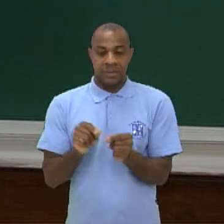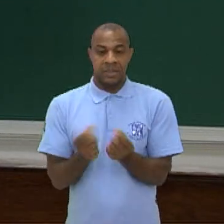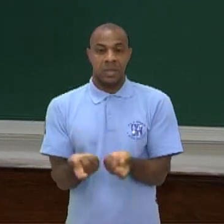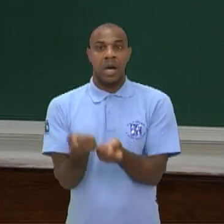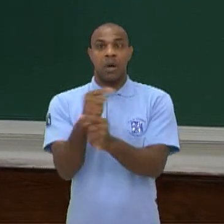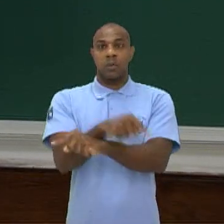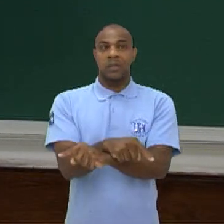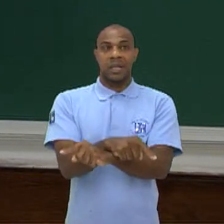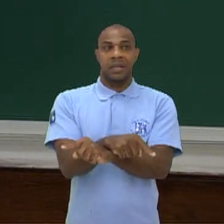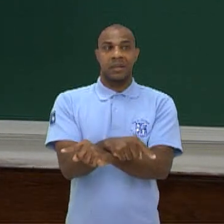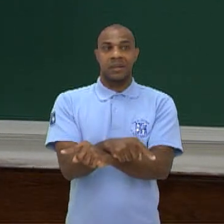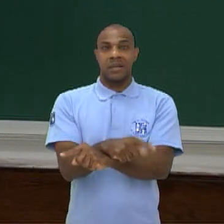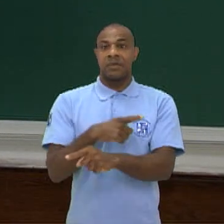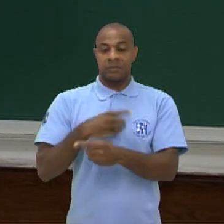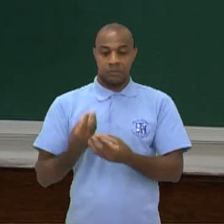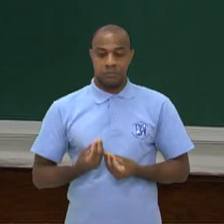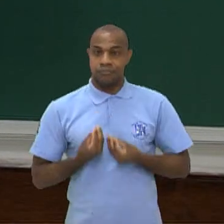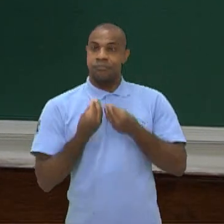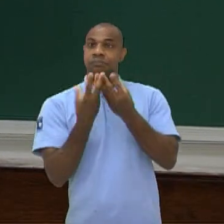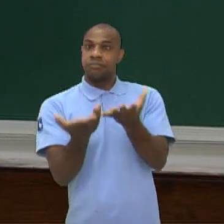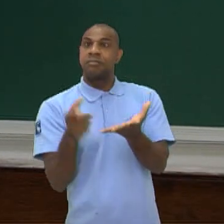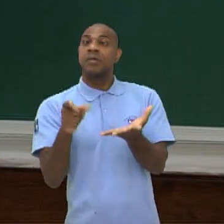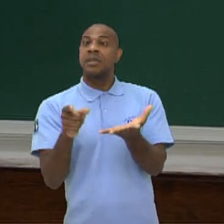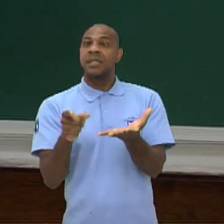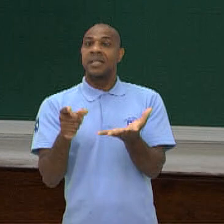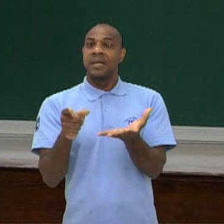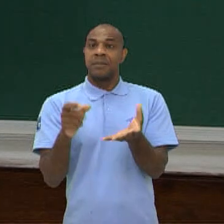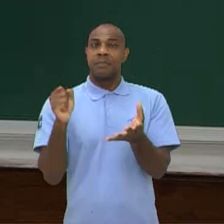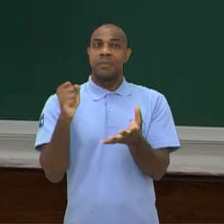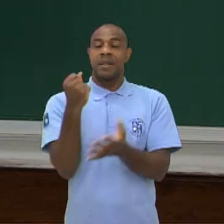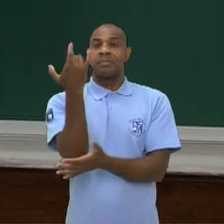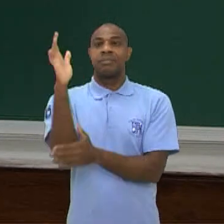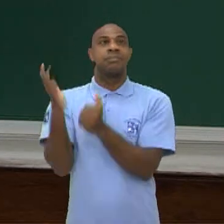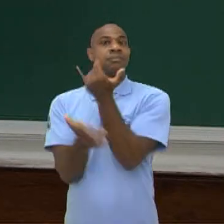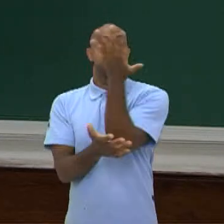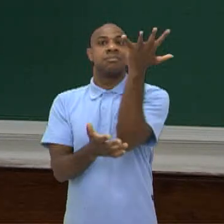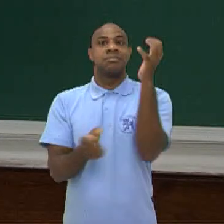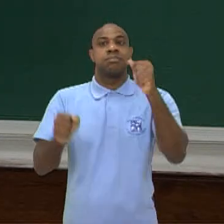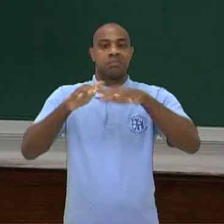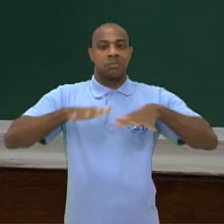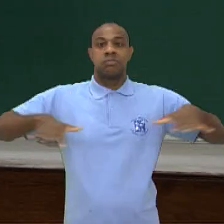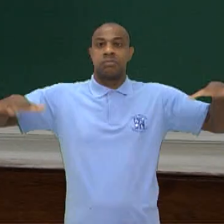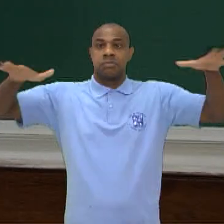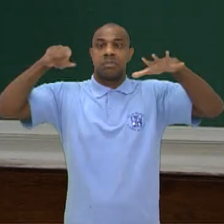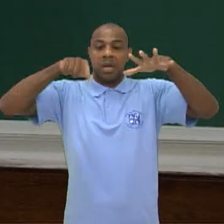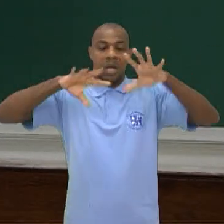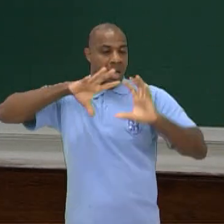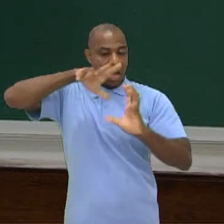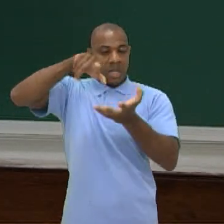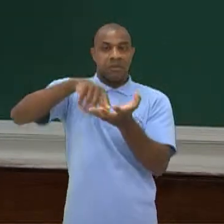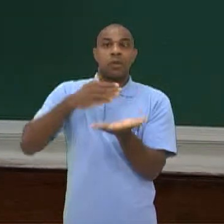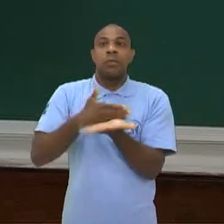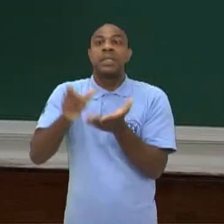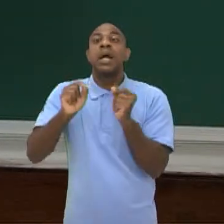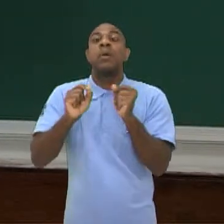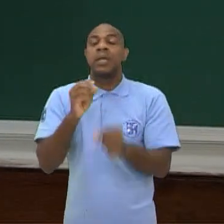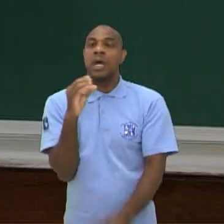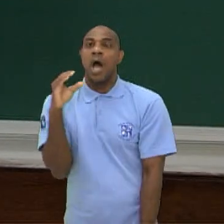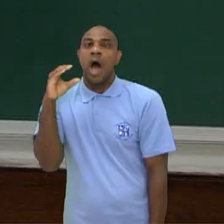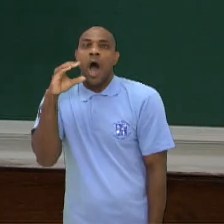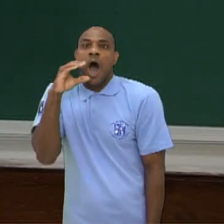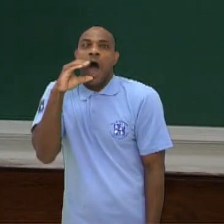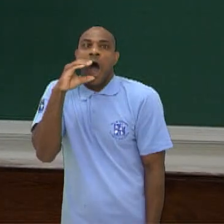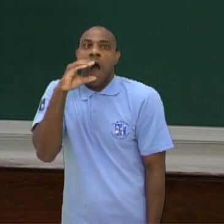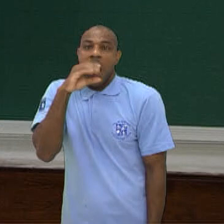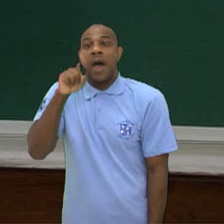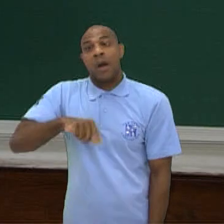gente está devolvendo tudo isso para a atmosfera novamente. Então, é claro que a Terra vai começar a aquecer, tá? Então, isso é muito grave, se a gente for